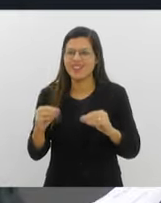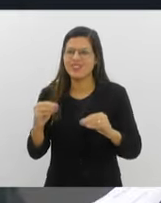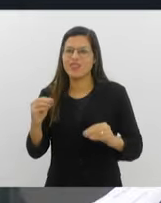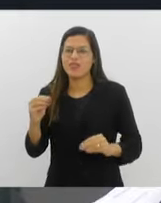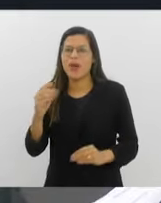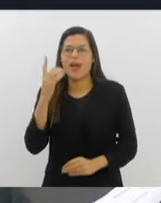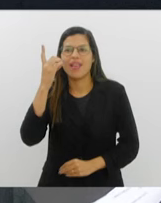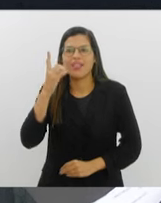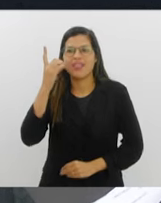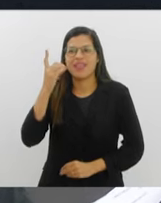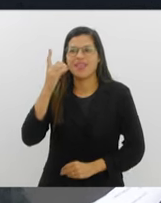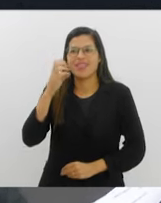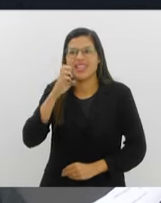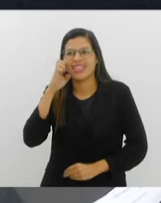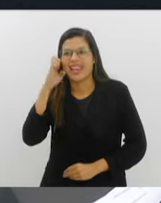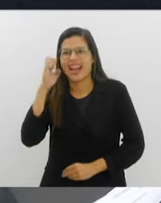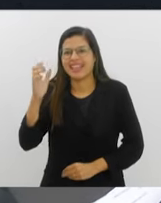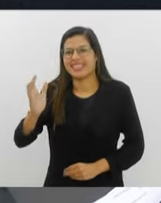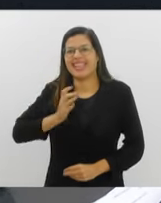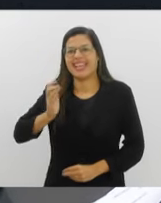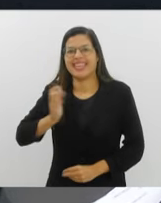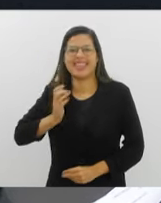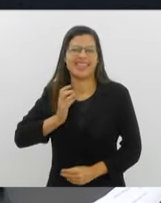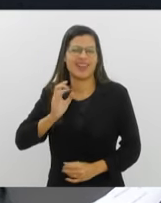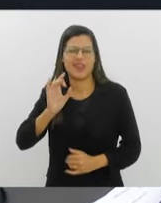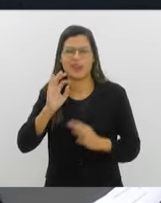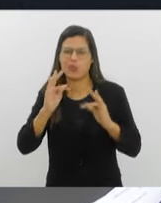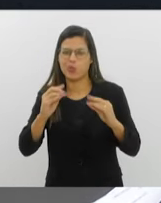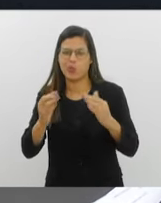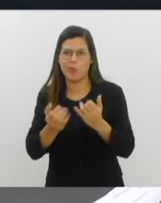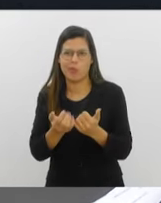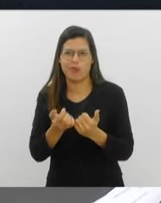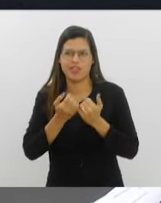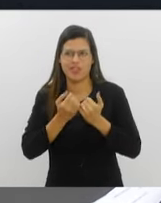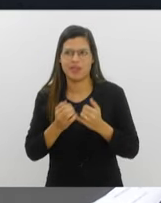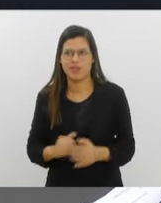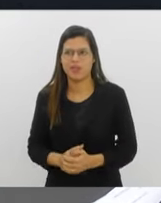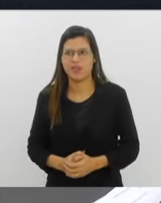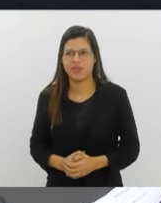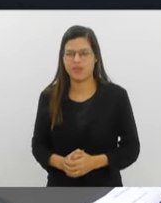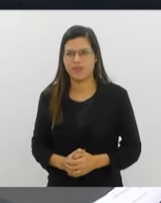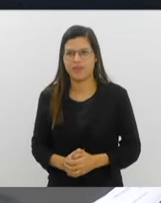muito patrimônio junto. É do 41, na verdade. É do 41, deputada.